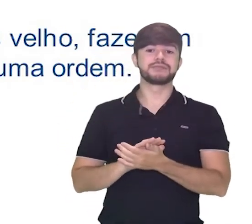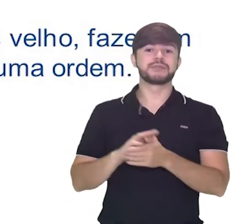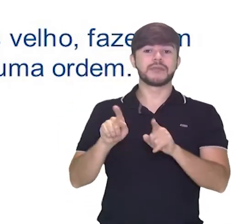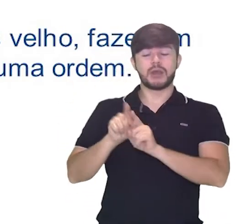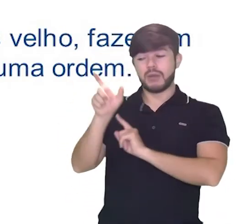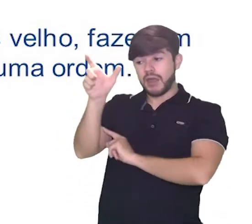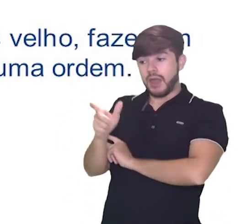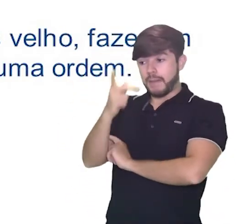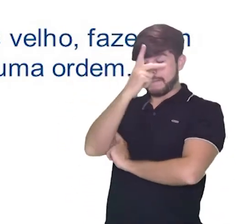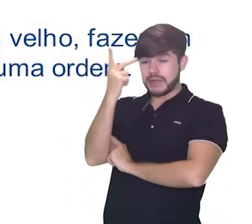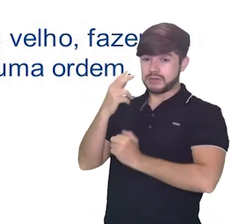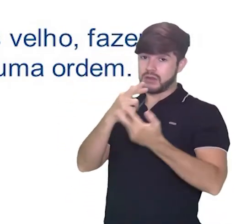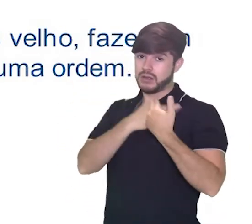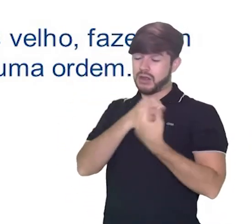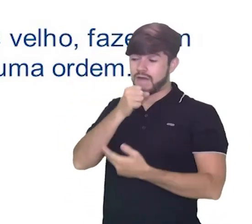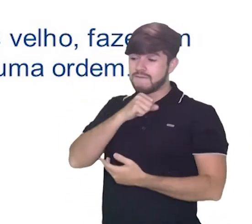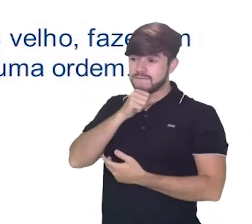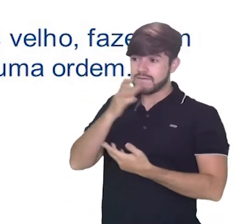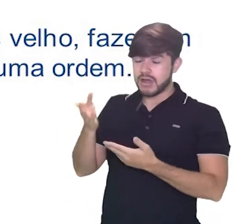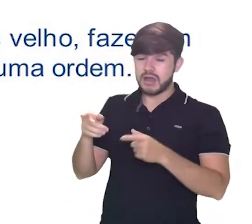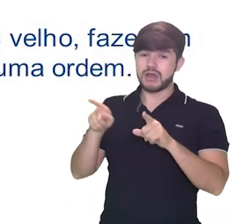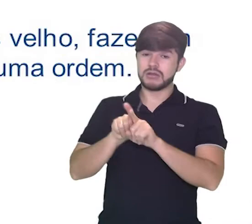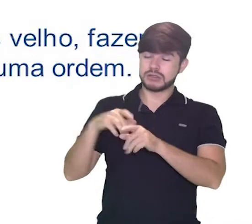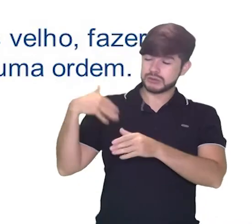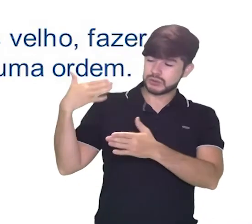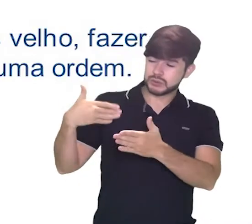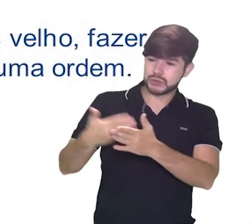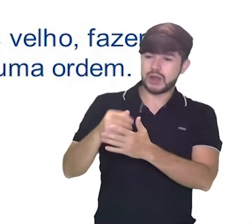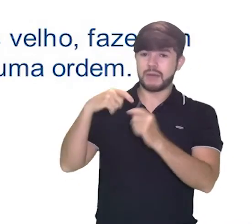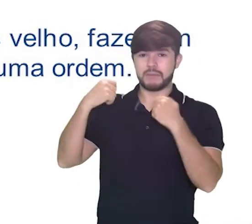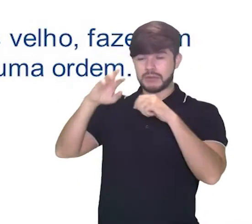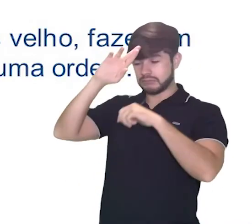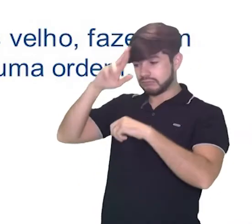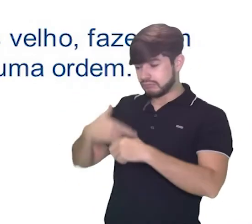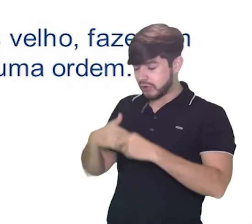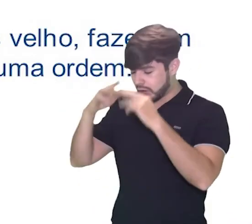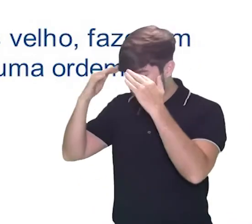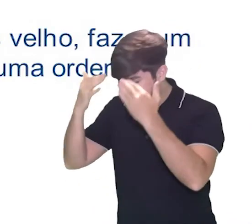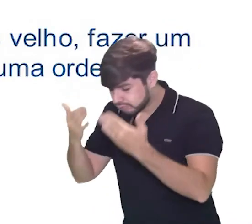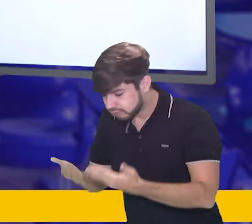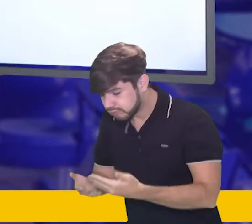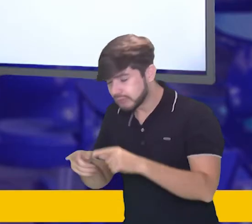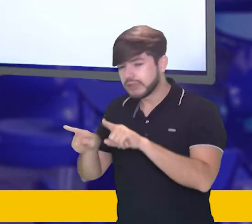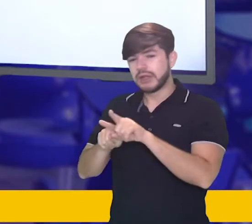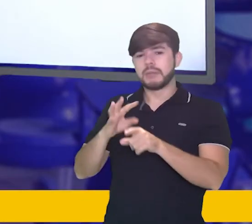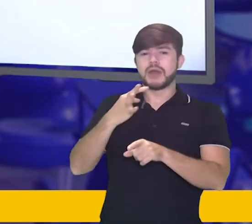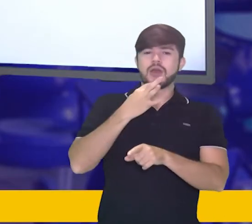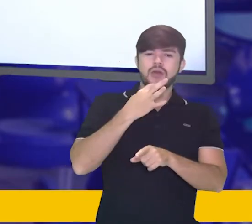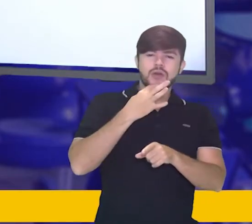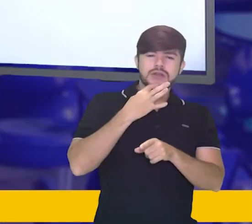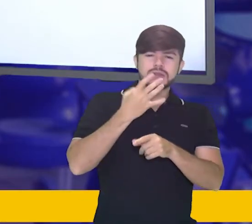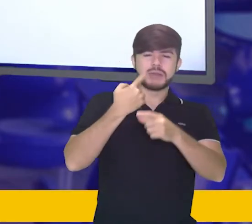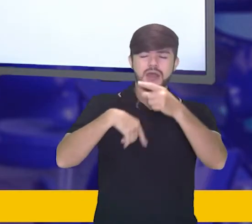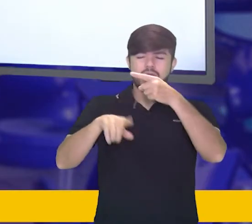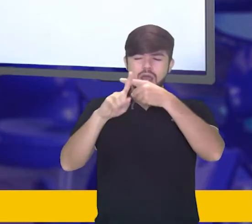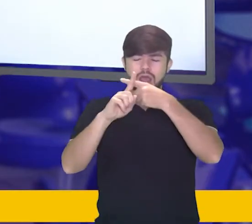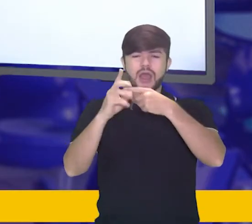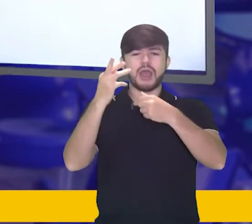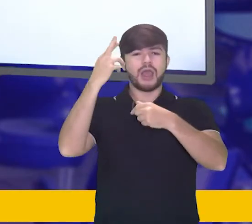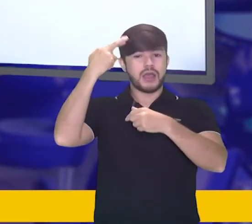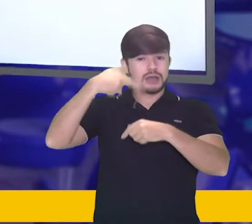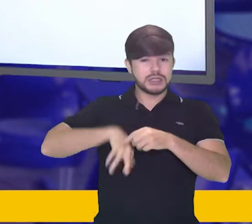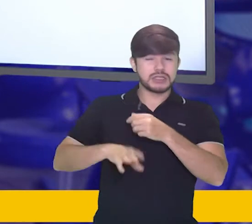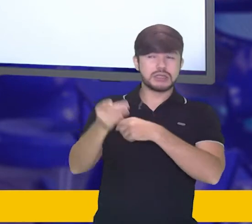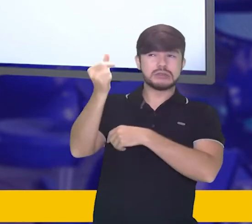e diante do mais velho, a ancestralidade, através de conhecimentos